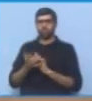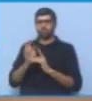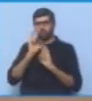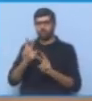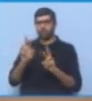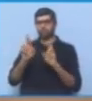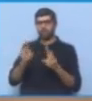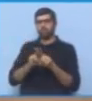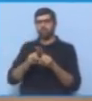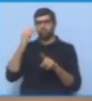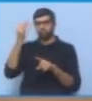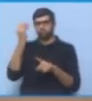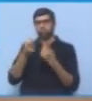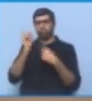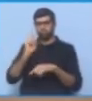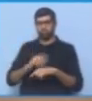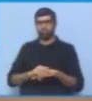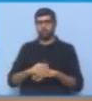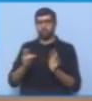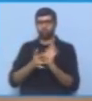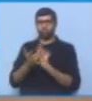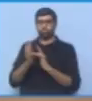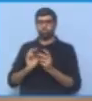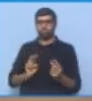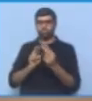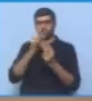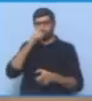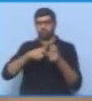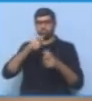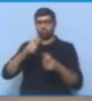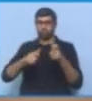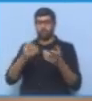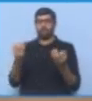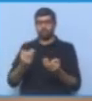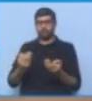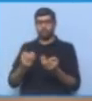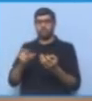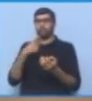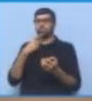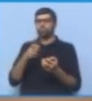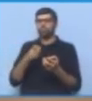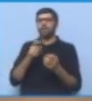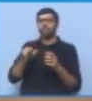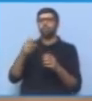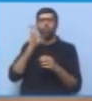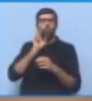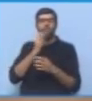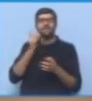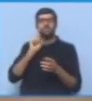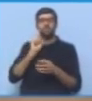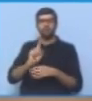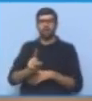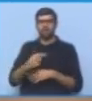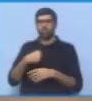esperança como uma ilusão nem como um conceito. Jesus encontra-se com pessoas, pergunta, ouve-as, isto é muito importante. O que é que